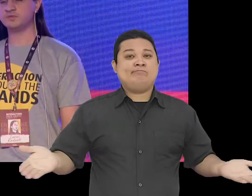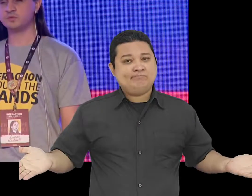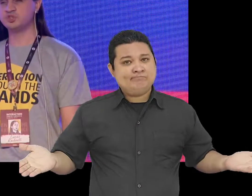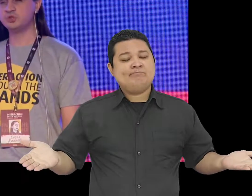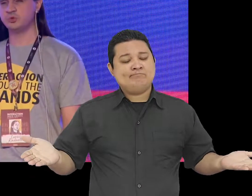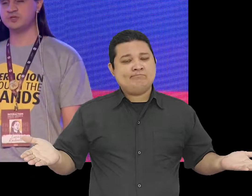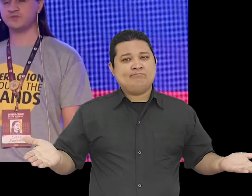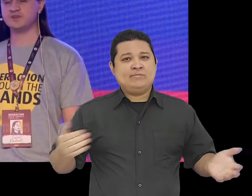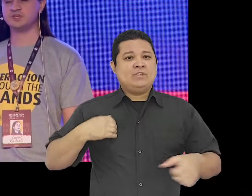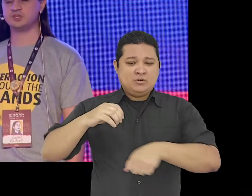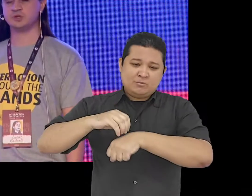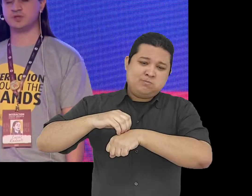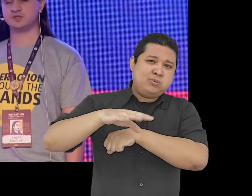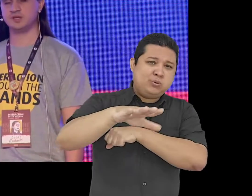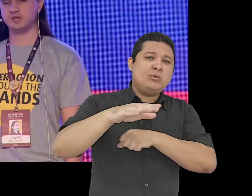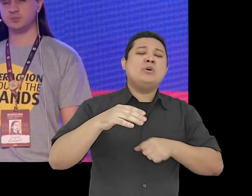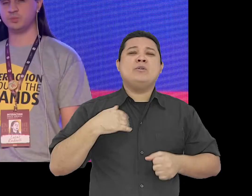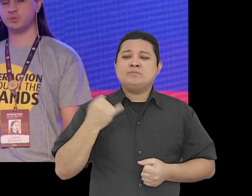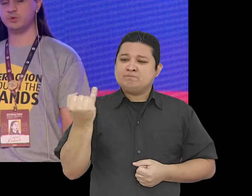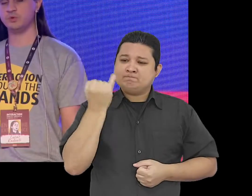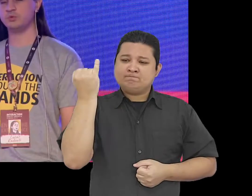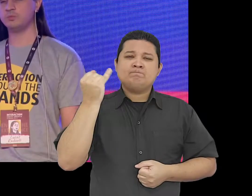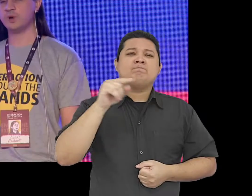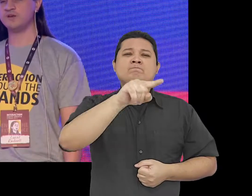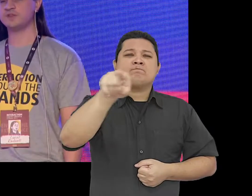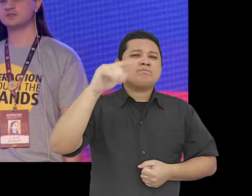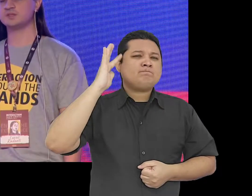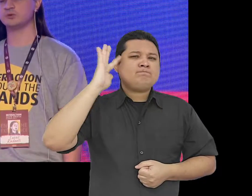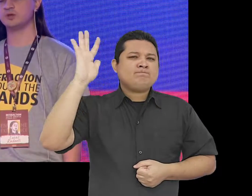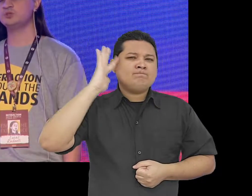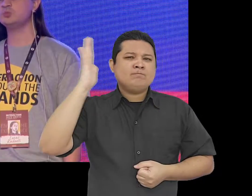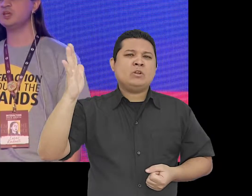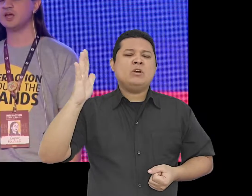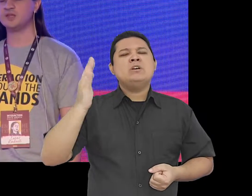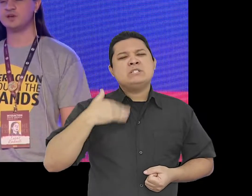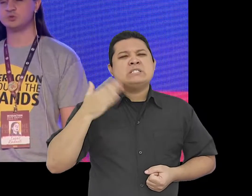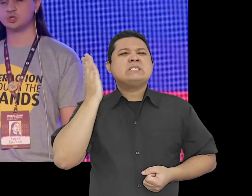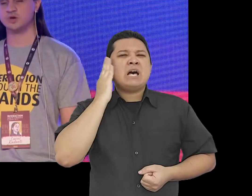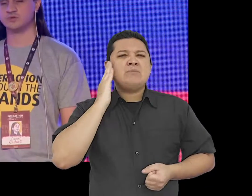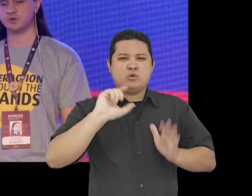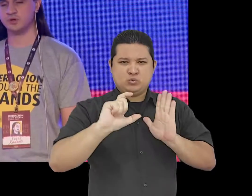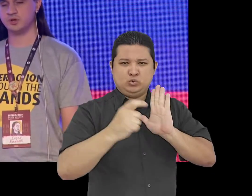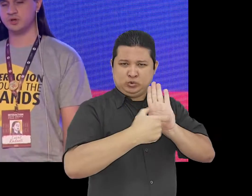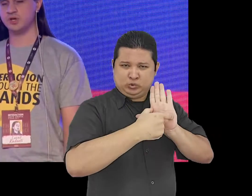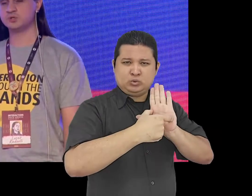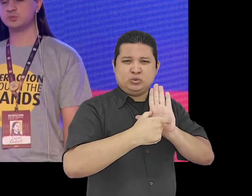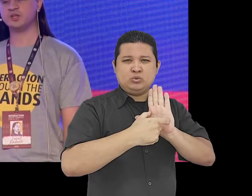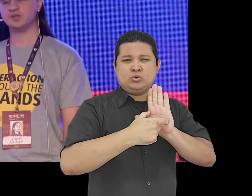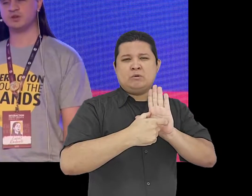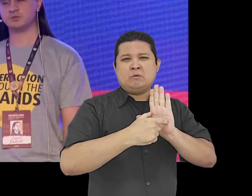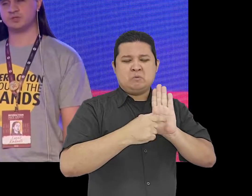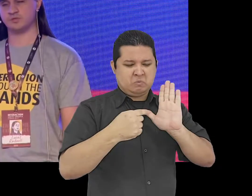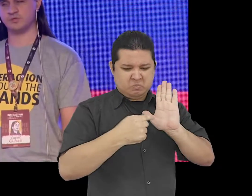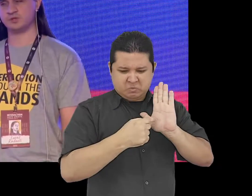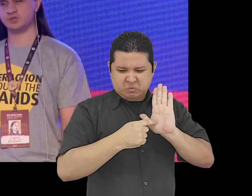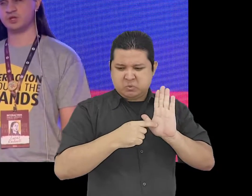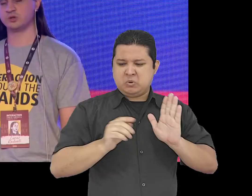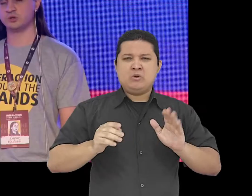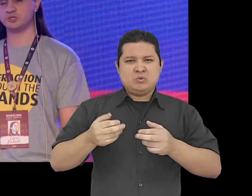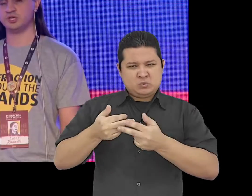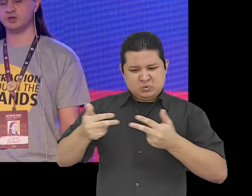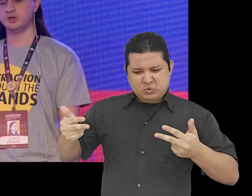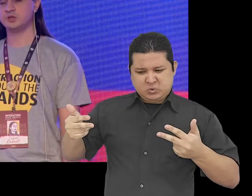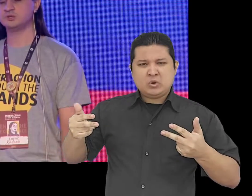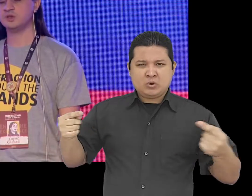E dito isso, faz sentido trazer uma reflexão, né? Isso não tem nada a ver com software, isso não tem nada a ver com desenvolvimento